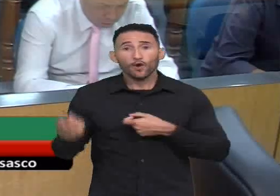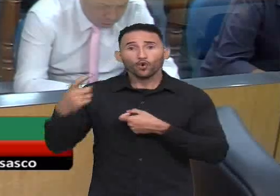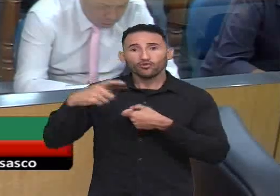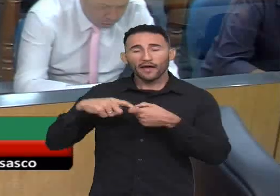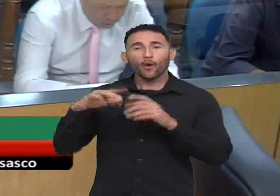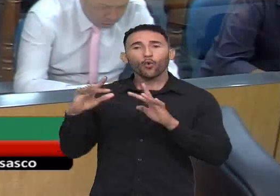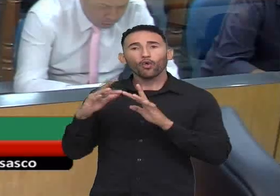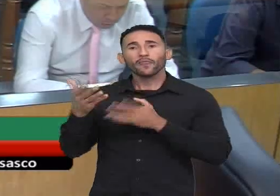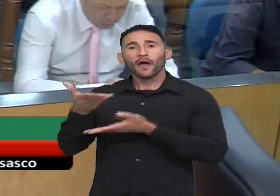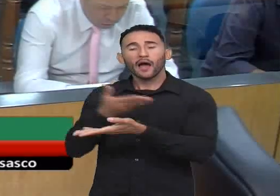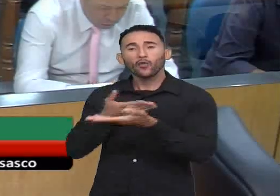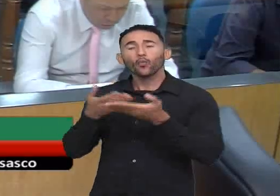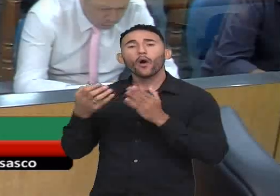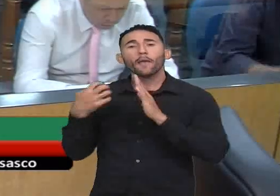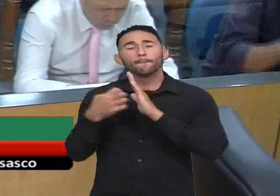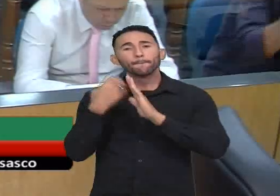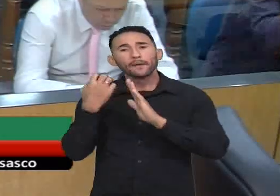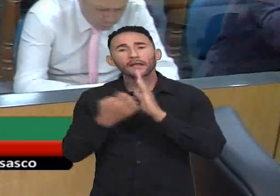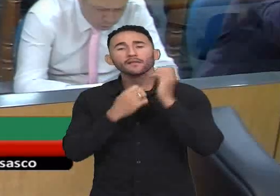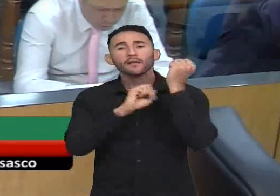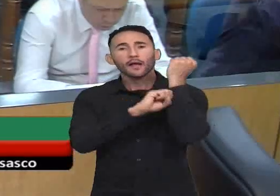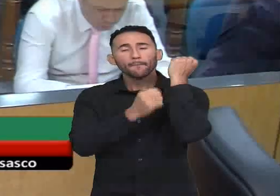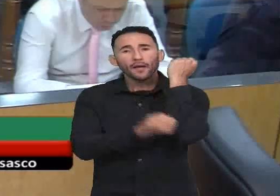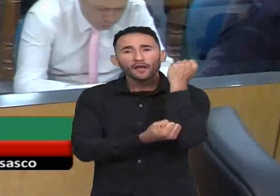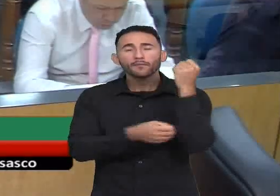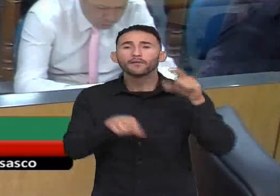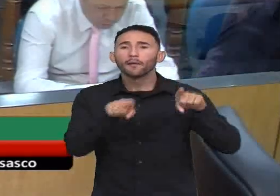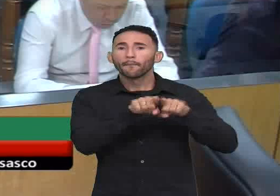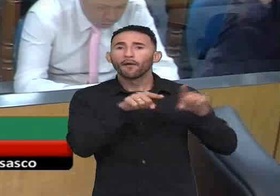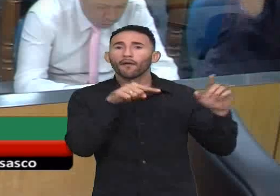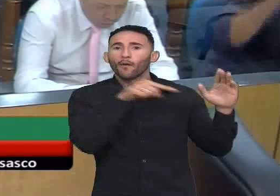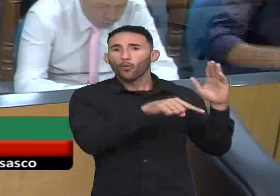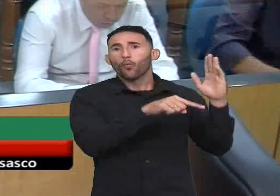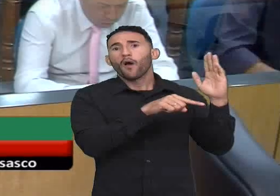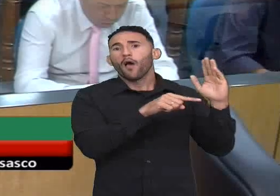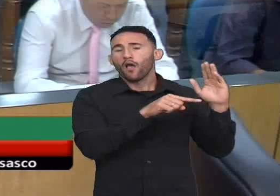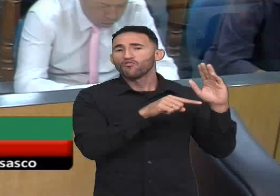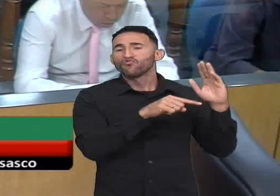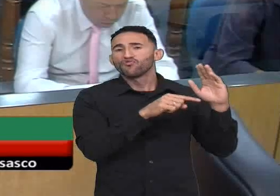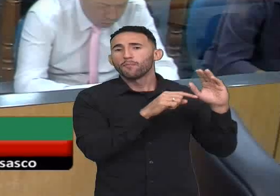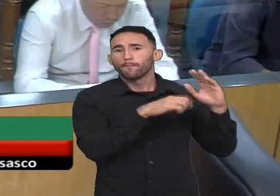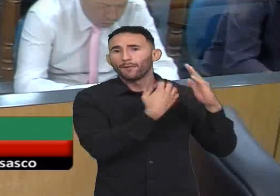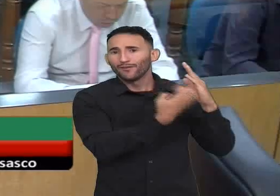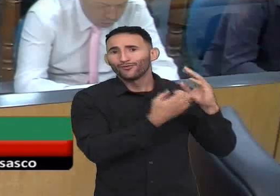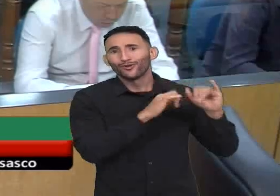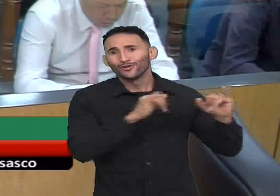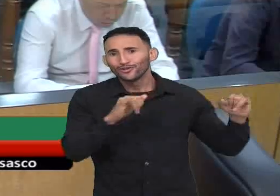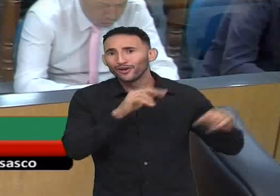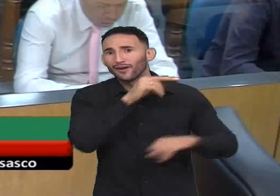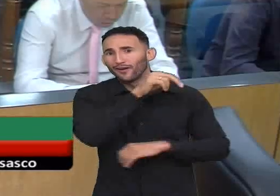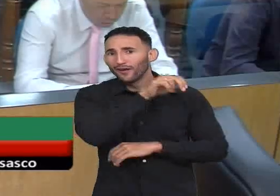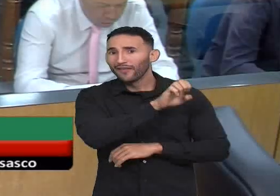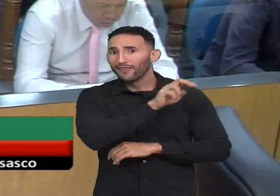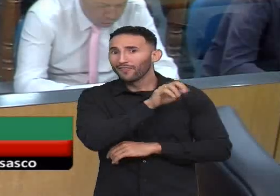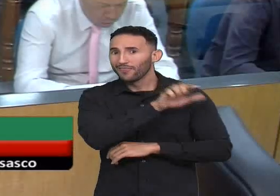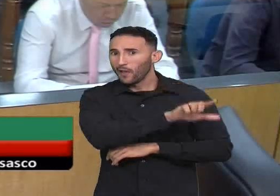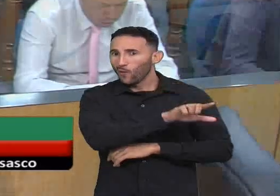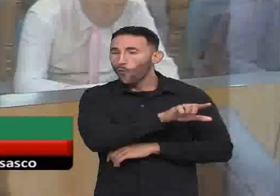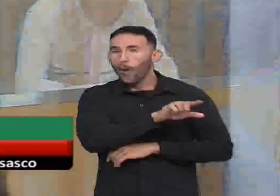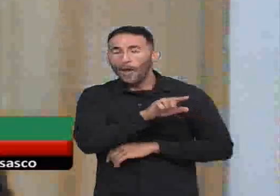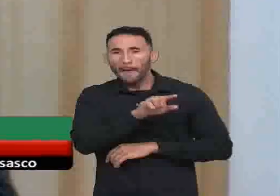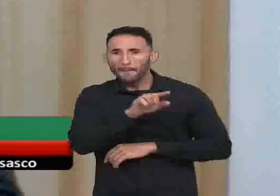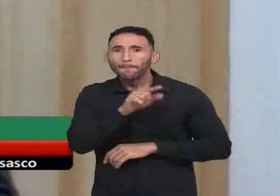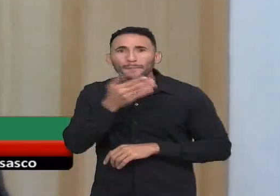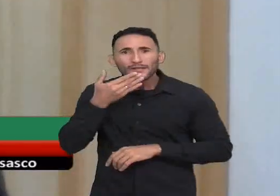com a Enel, para que essa linha direta seja um pouco mais rápido para atender essas demandas, não nossas, dos vereadores, sim da